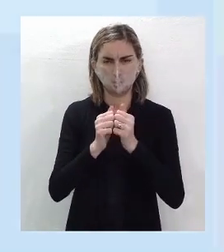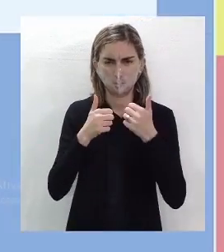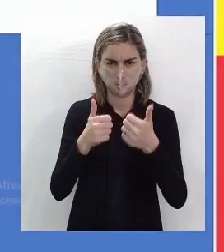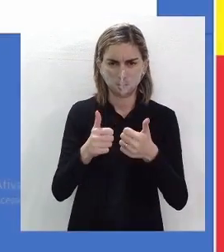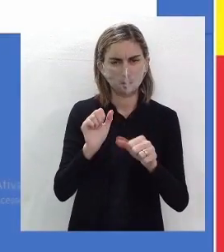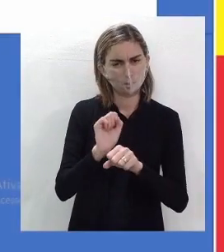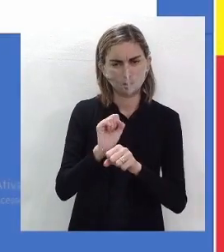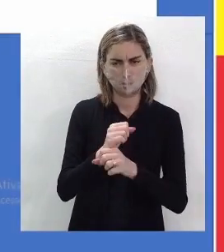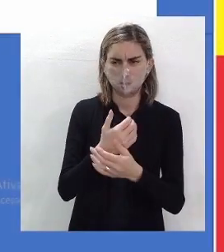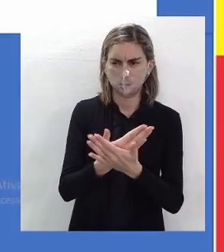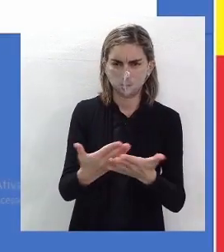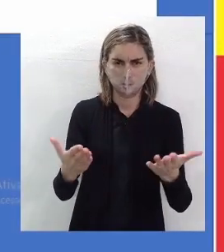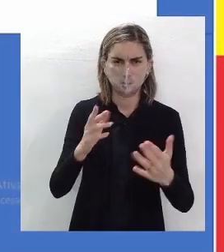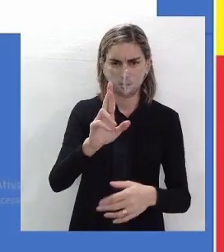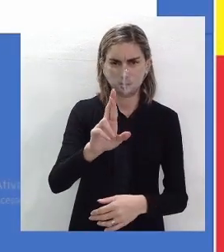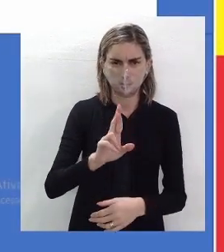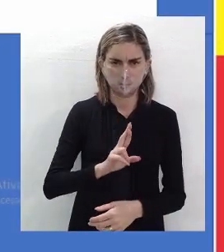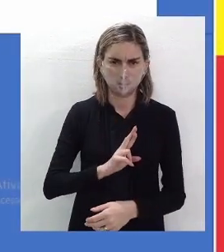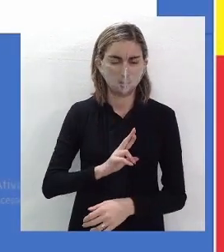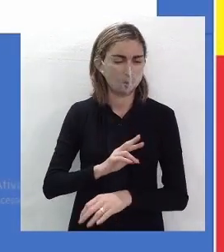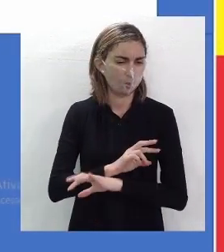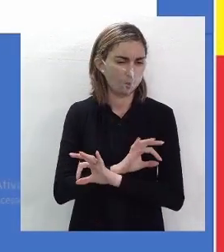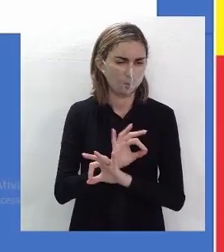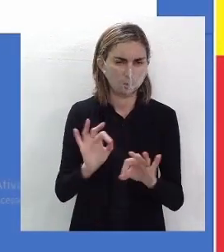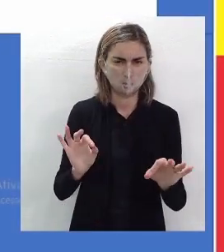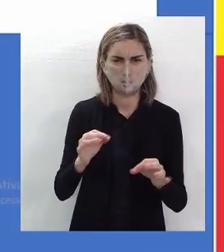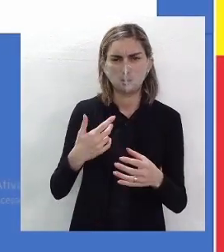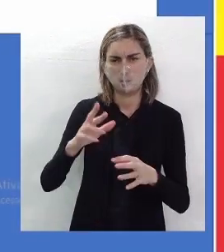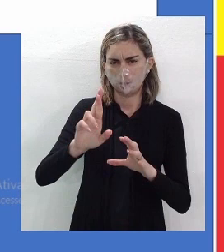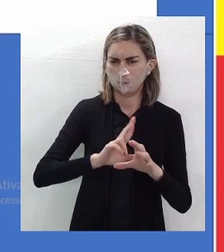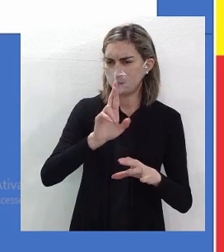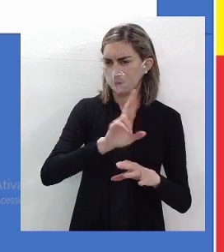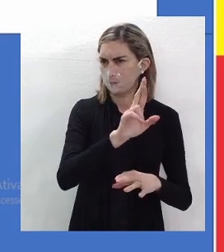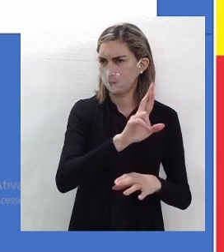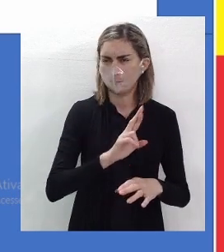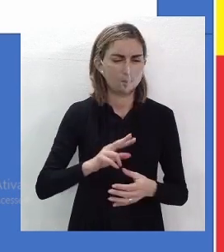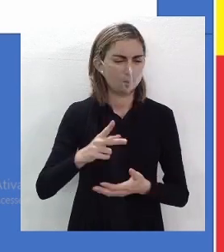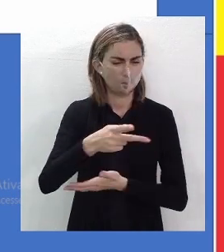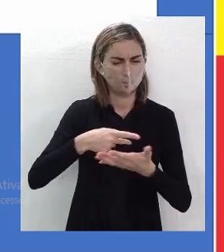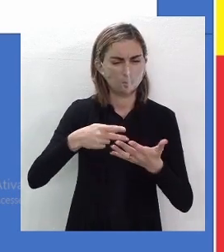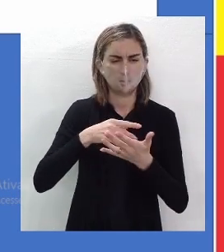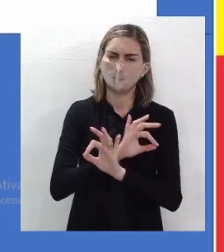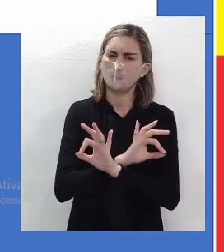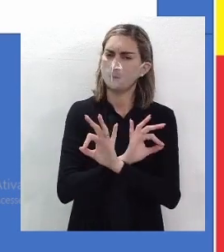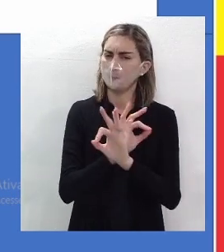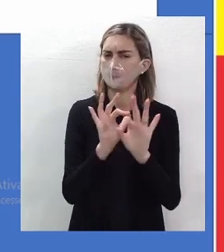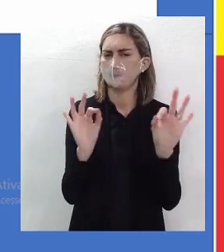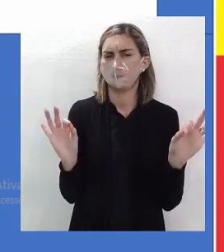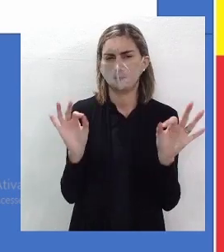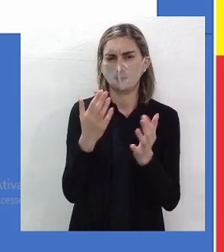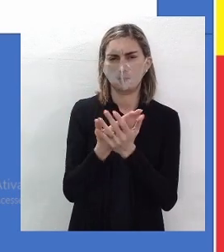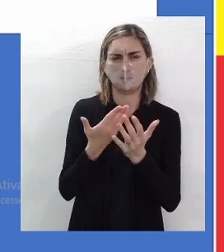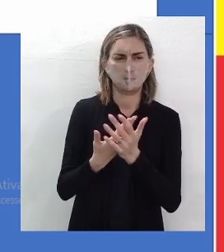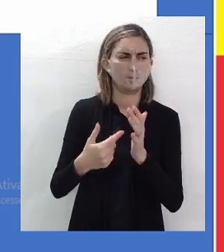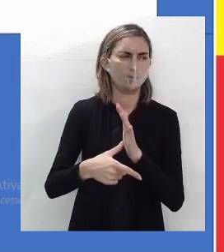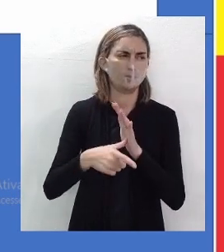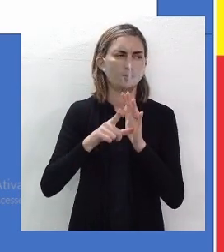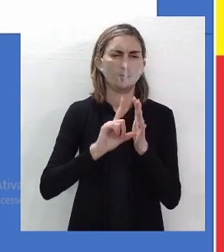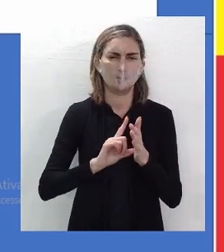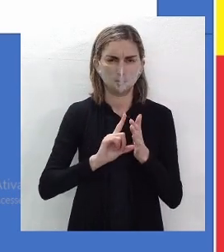Eu espero lá a sua resposta. Olha, eu já recebi respostas de poemas maravilhosas de aulas anteriores.